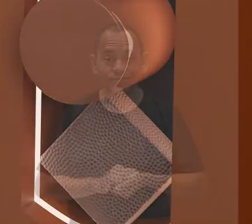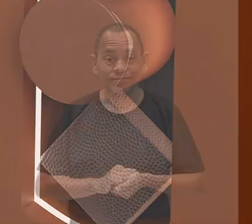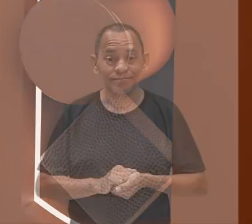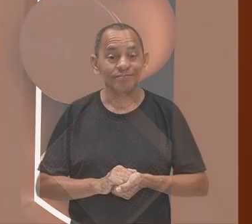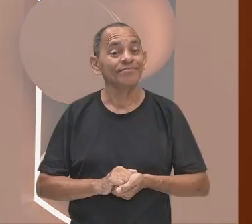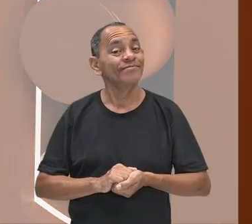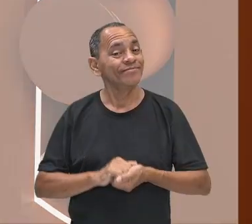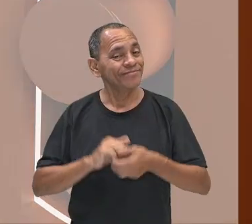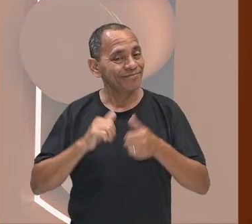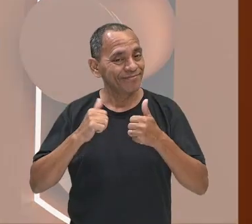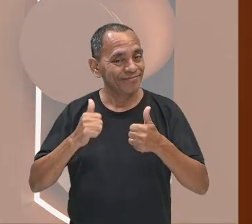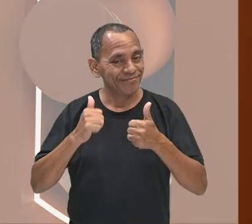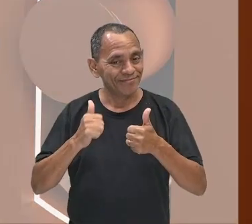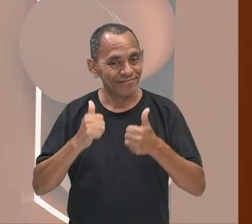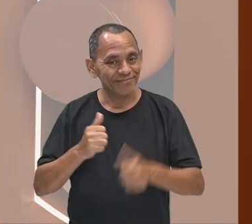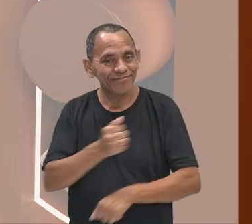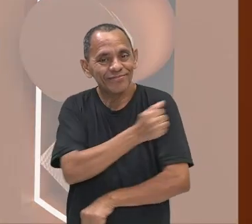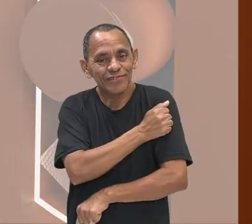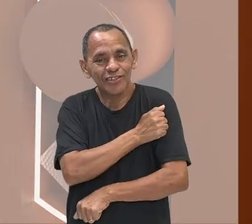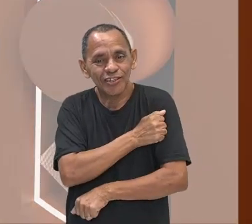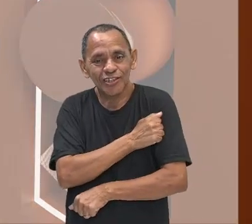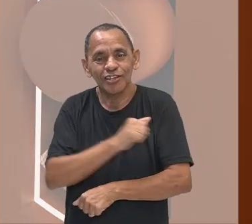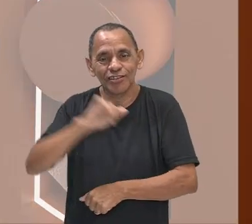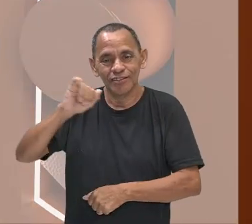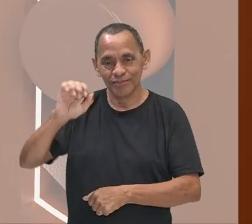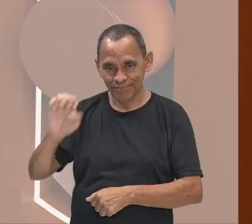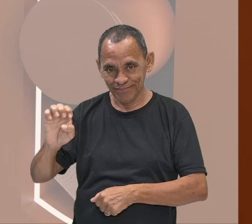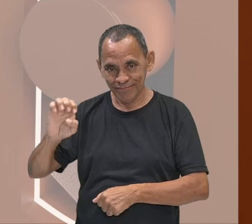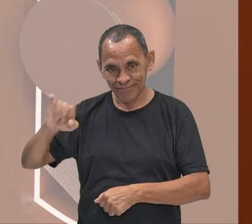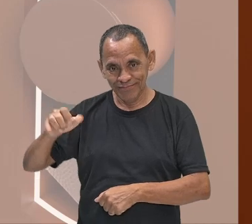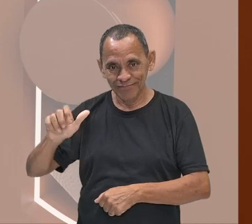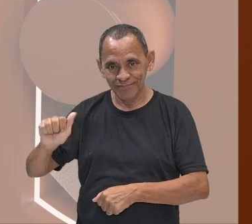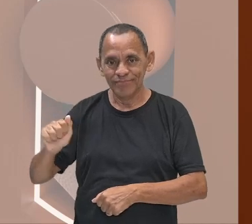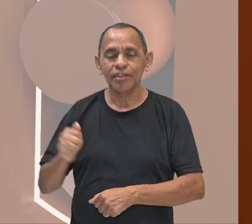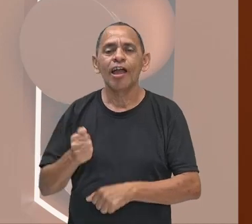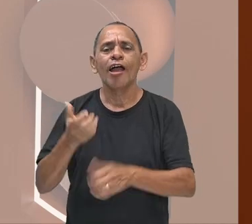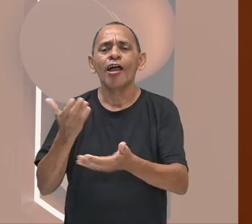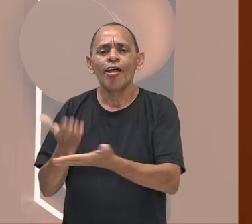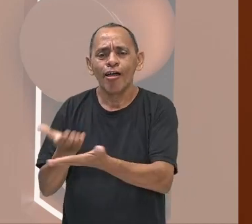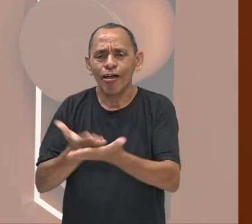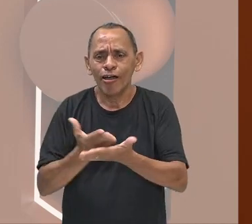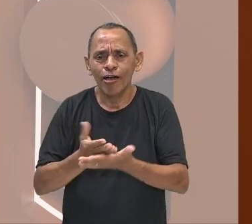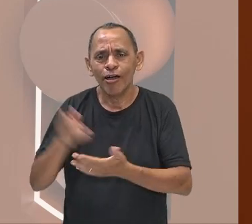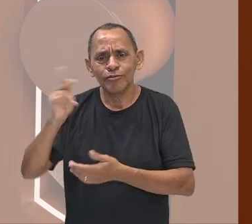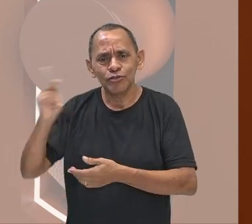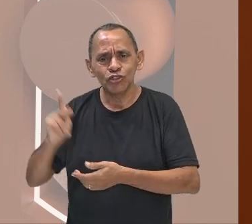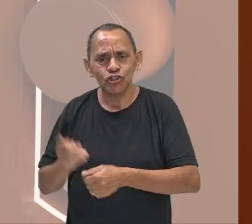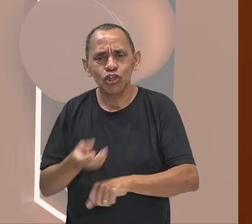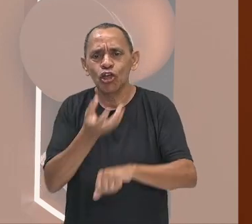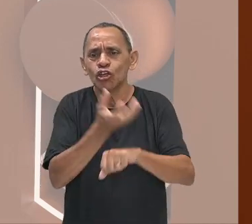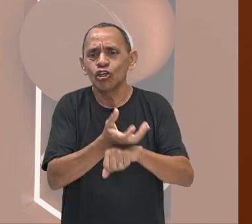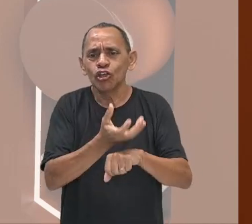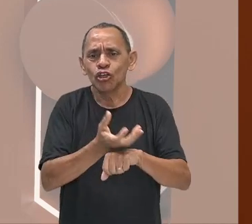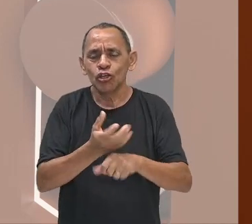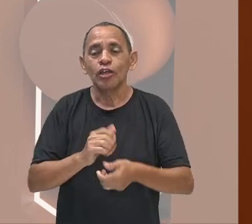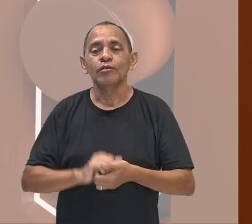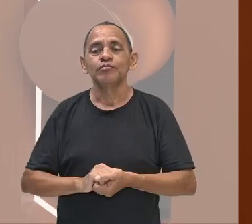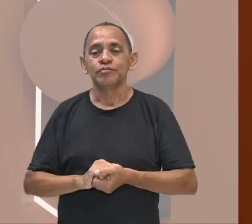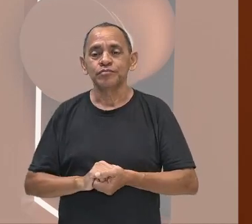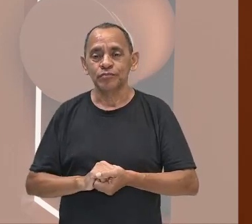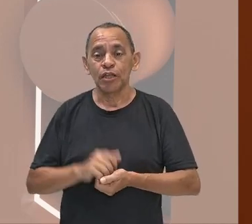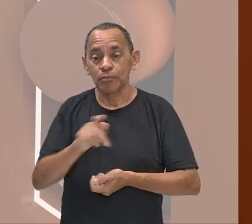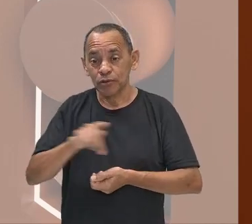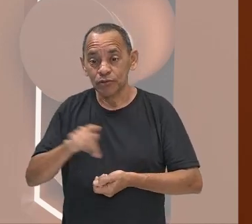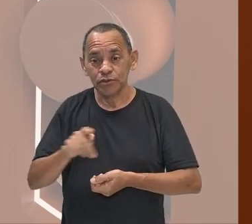Turminha boa da nossa educação de jovens e adultos, sejam bem-vindos a mais uma aula de História. Professor Ananias Carvalho aqui com vocês, serei o